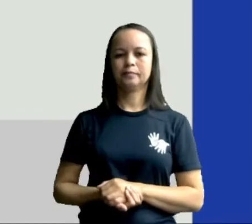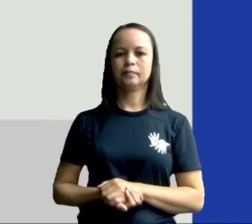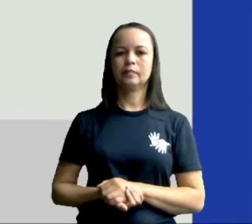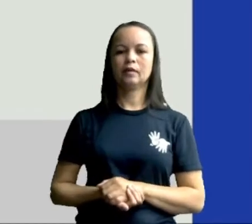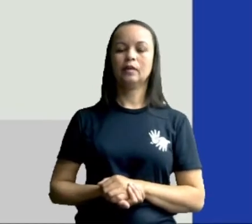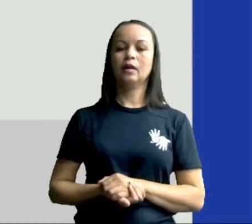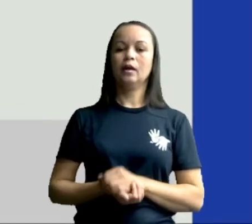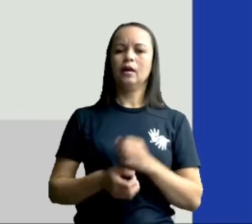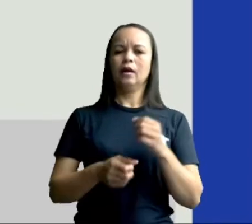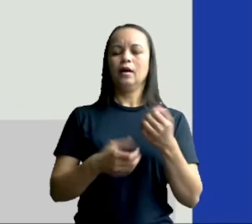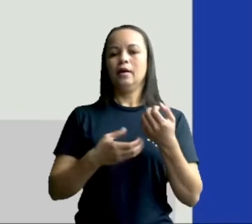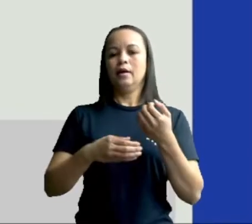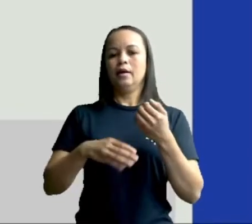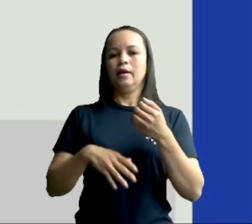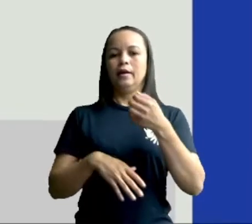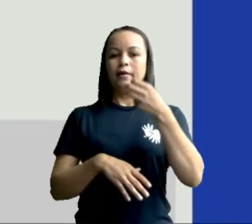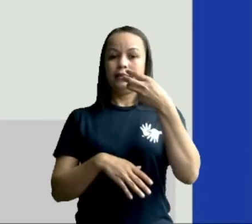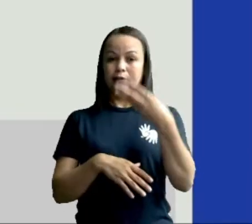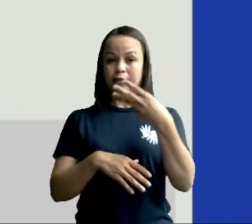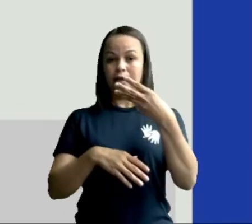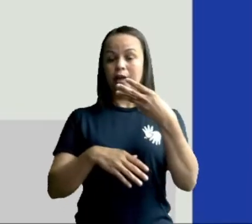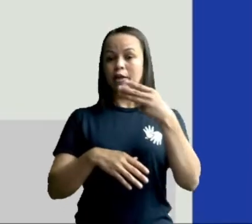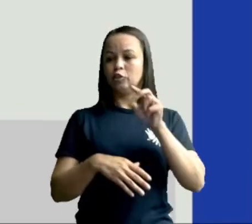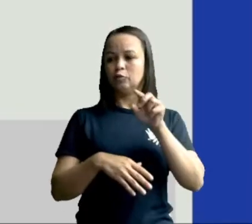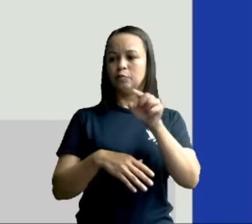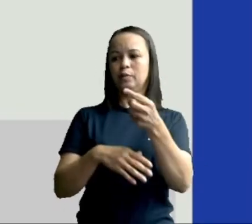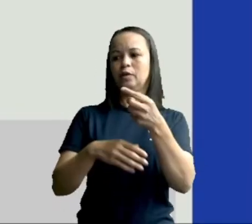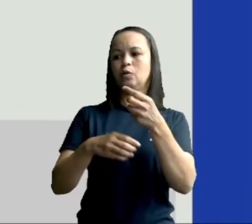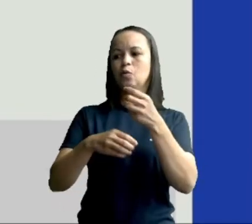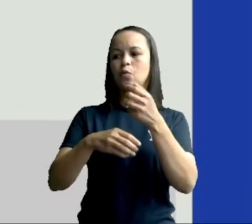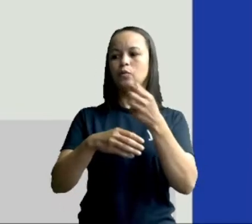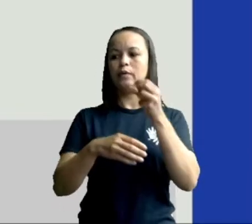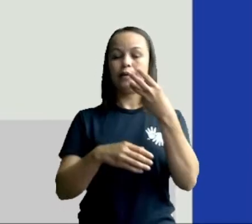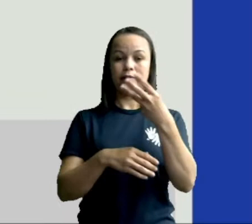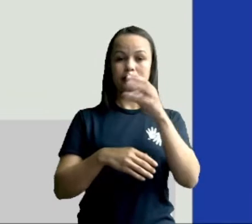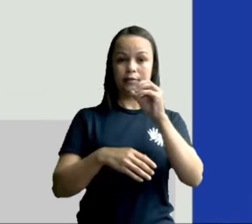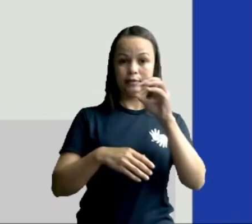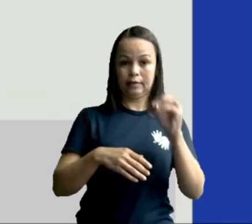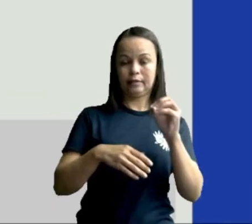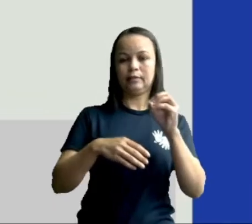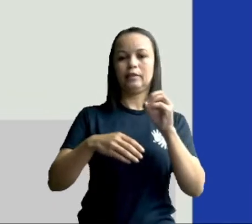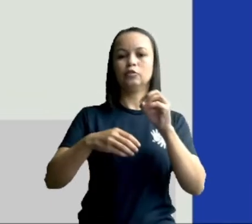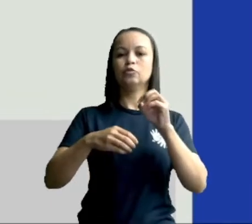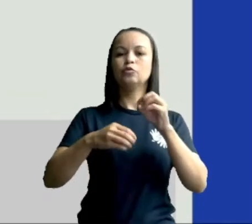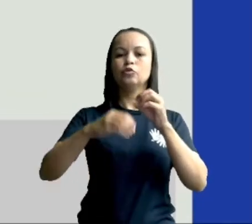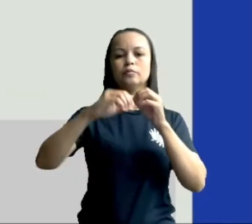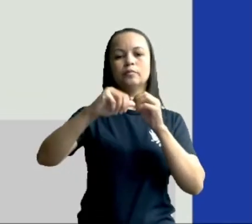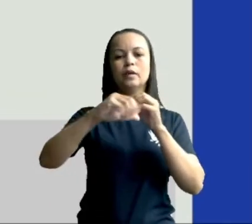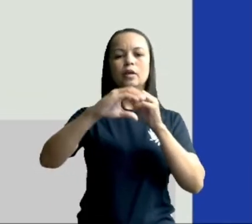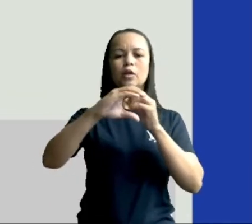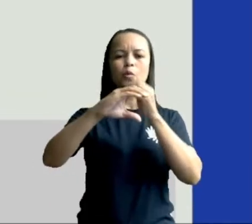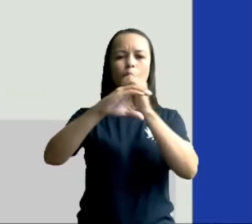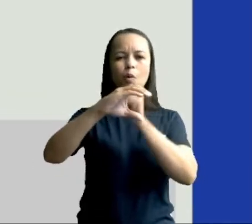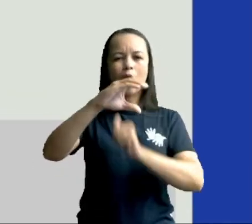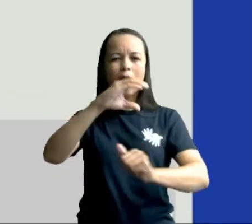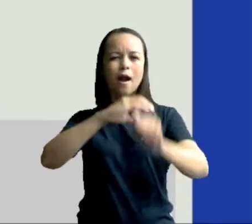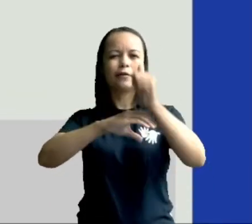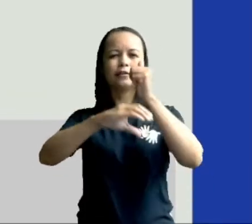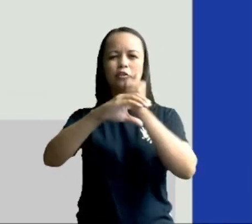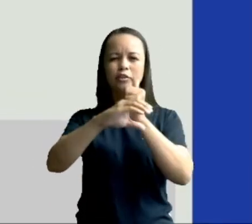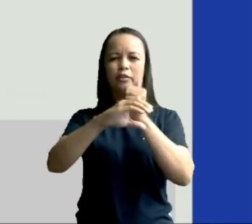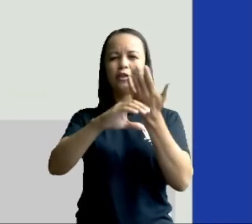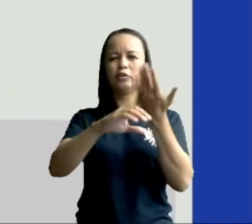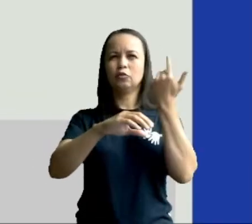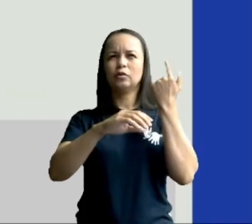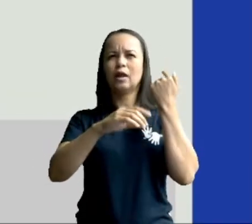Em 3000 a.C., dá-se o surgimento da escrita pelos sumérios, lá na Mesopotâmia. Lembra que a Mesopotâmia,